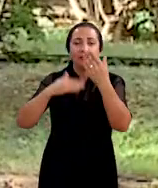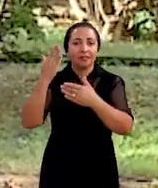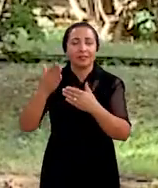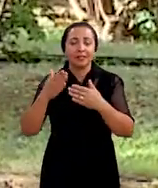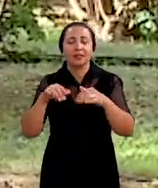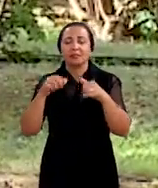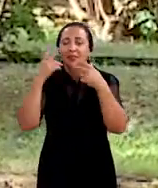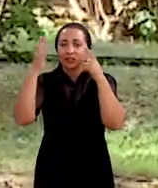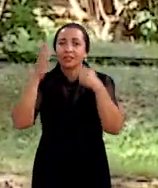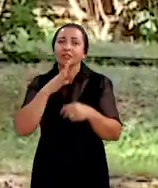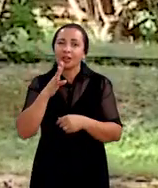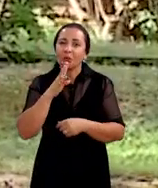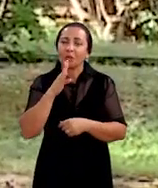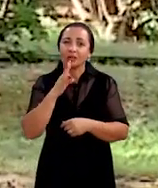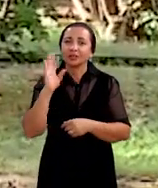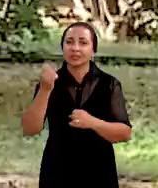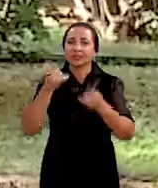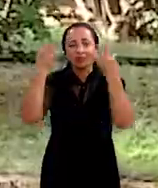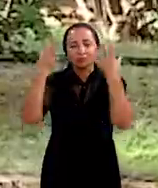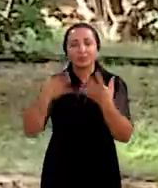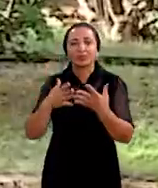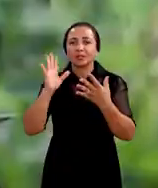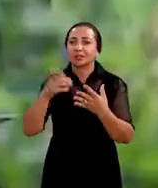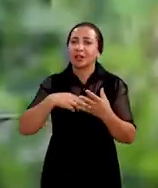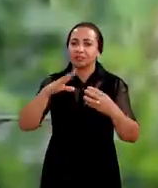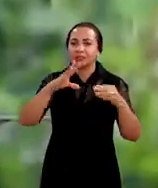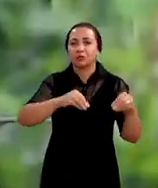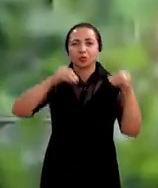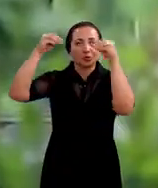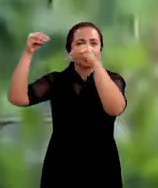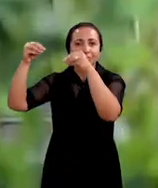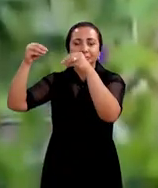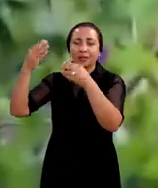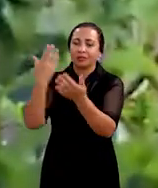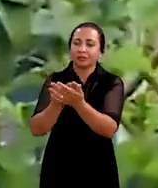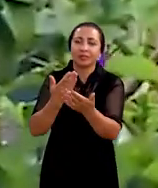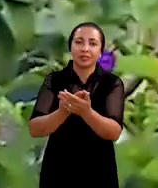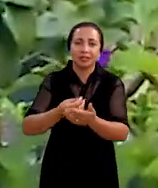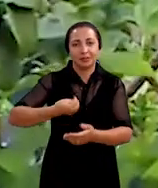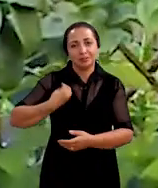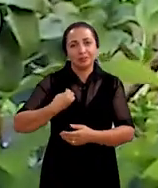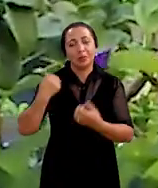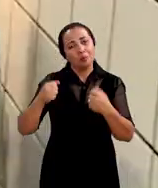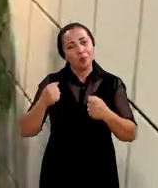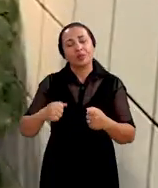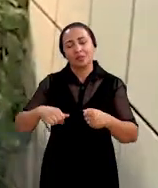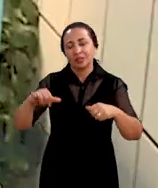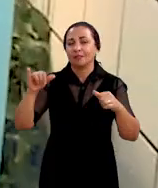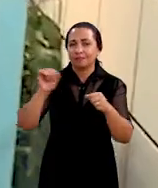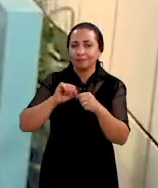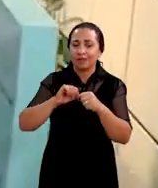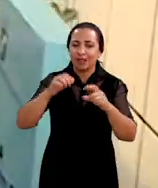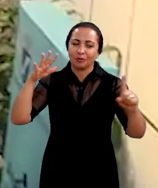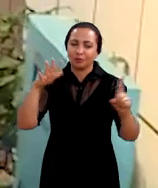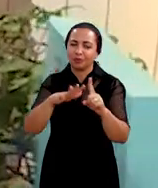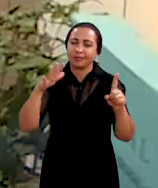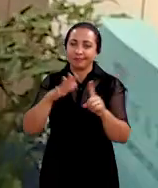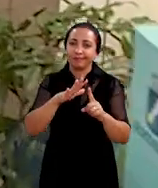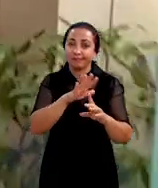brasileiros. Além das repercussões já conhecidas, a suspensão das aulas presenciais pode ter